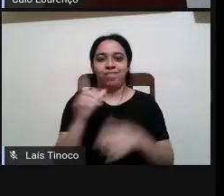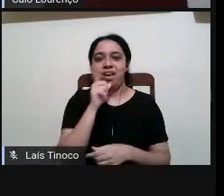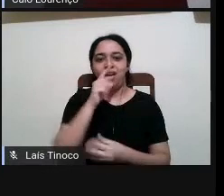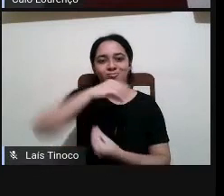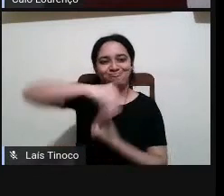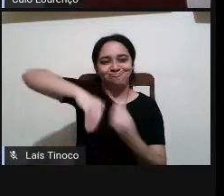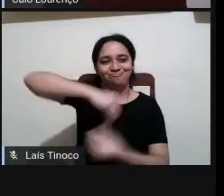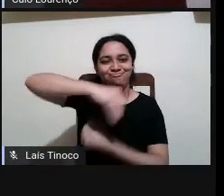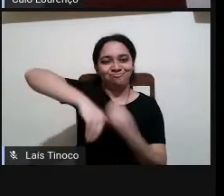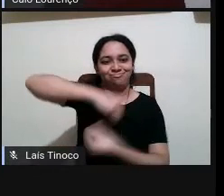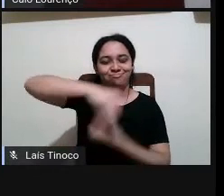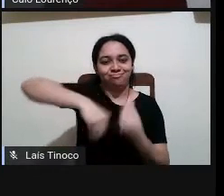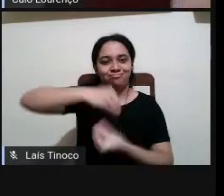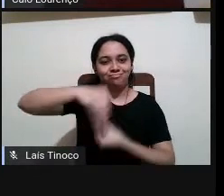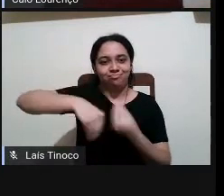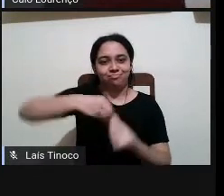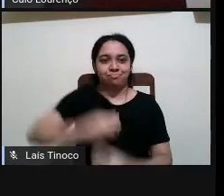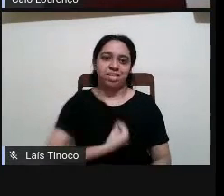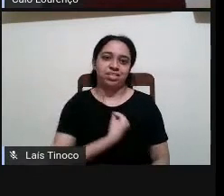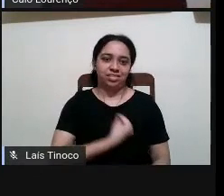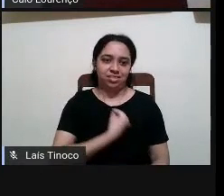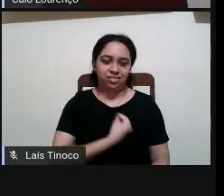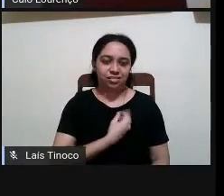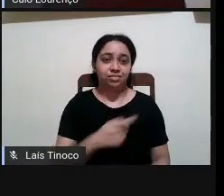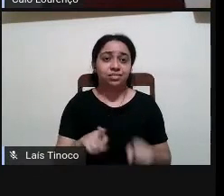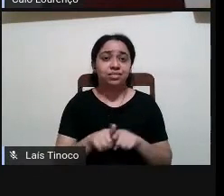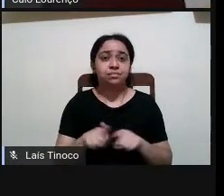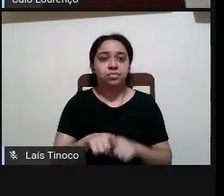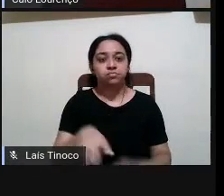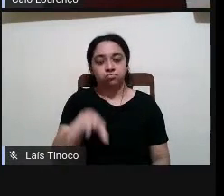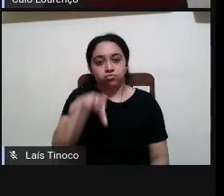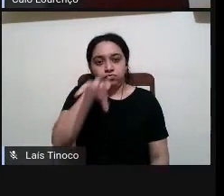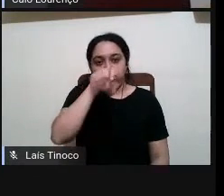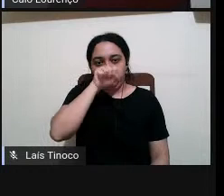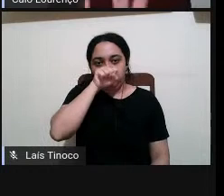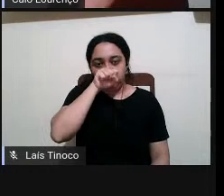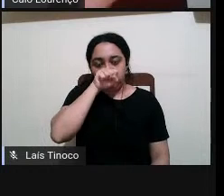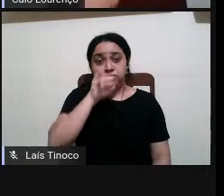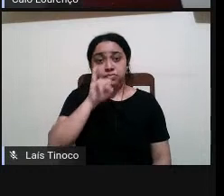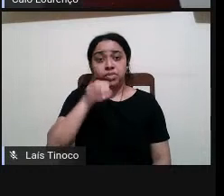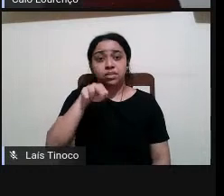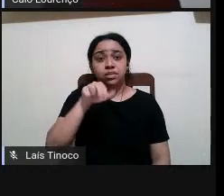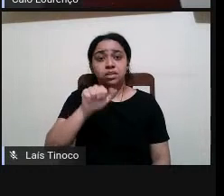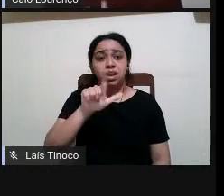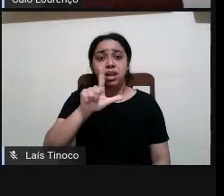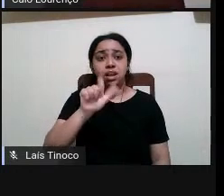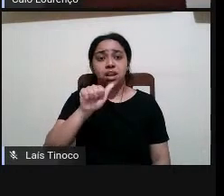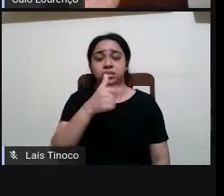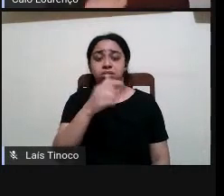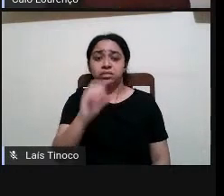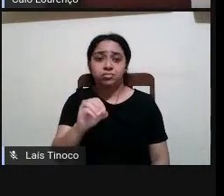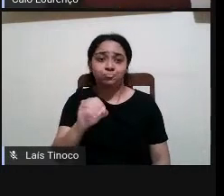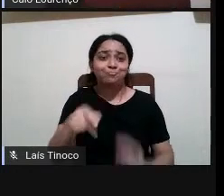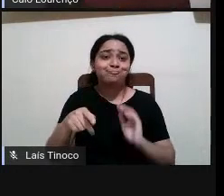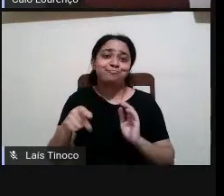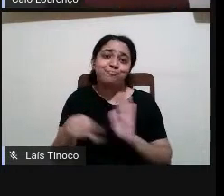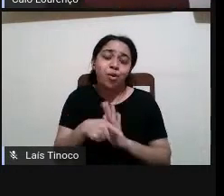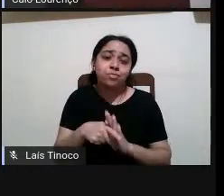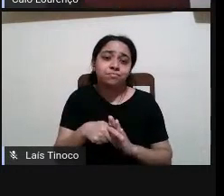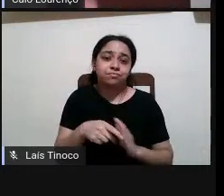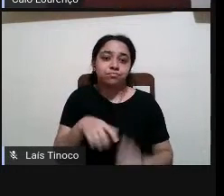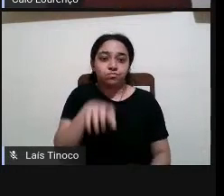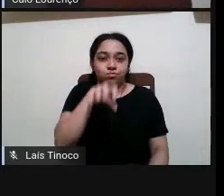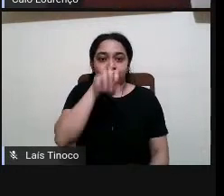está contida dentro dela, e também pela inalação. Então, pela própria respiração, nós podemos